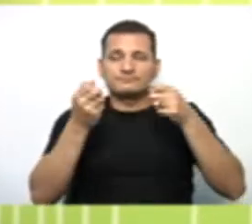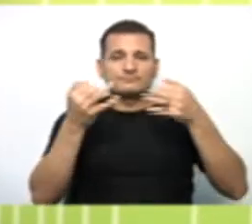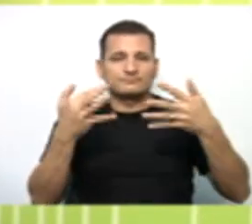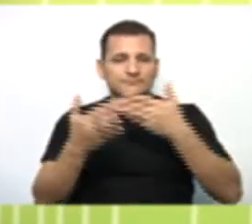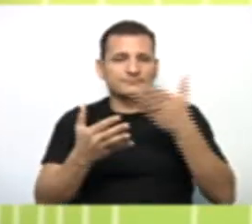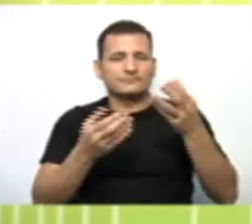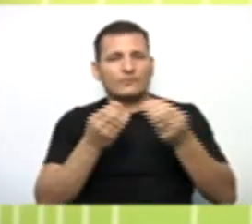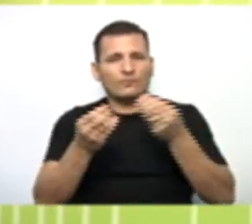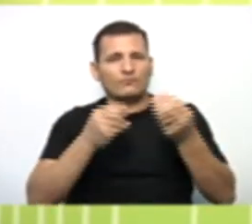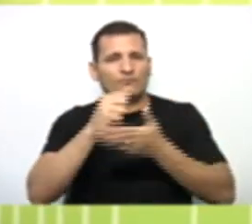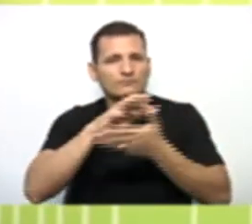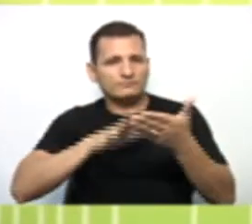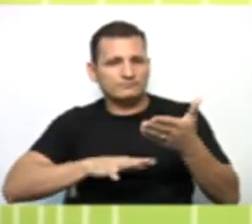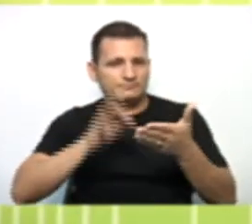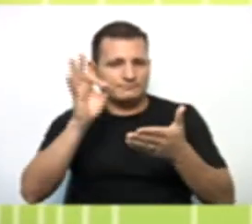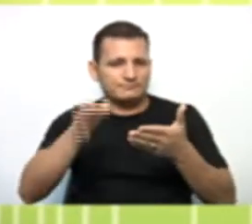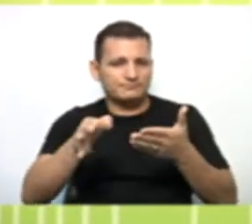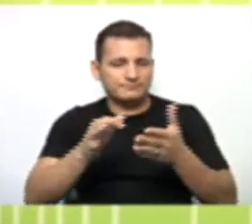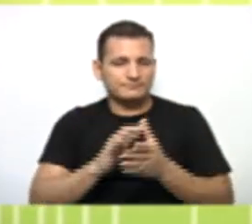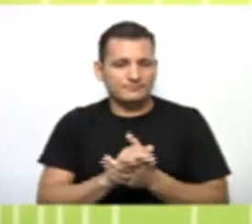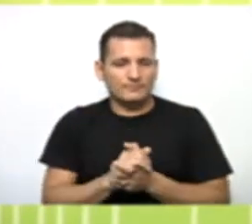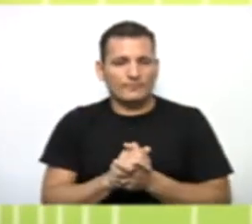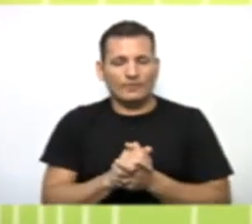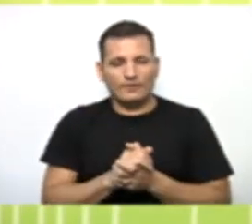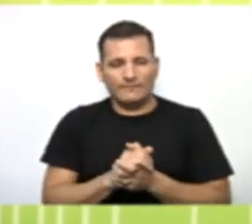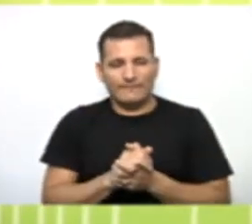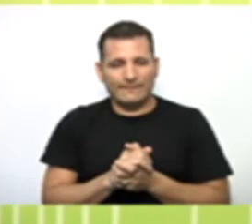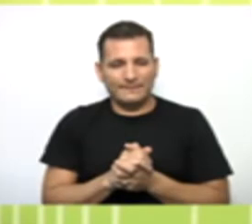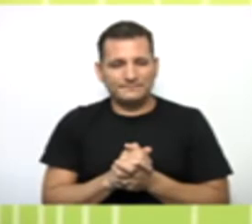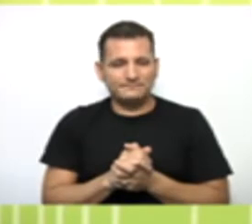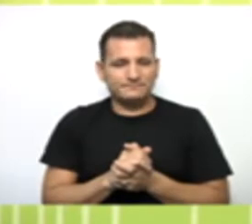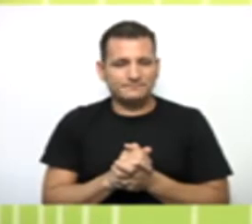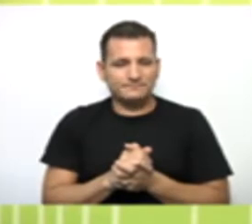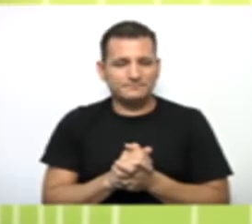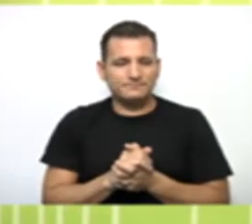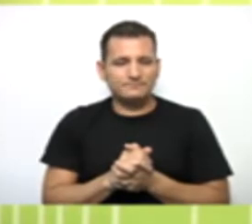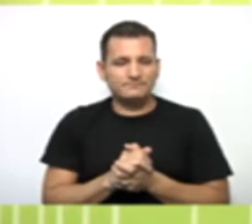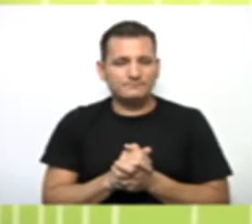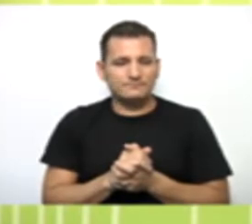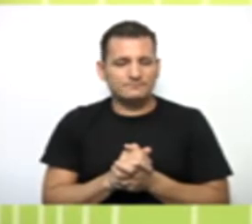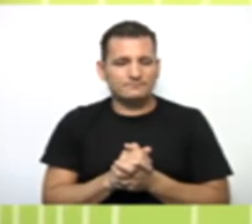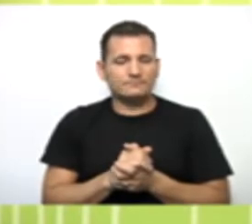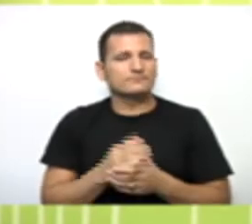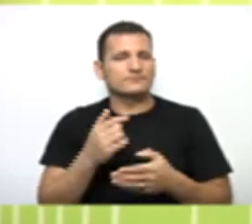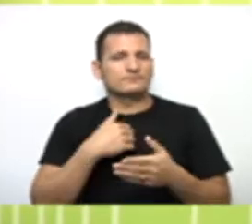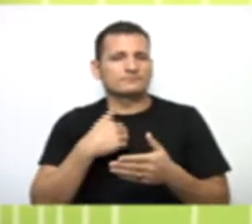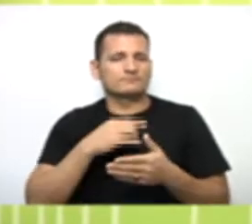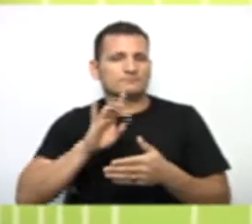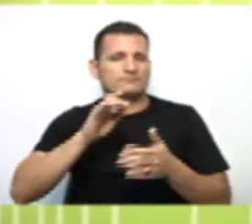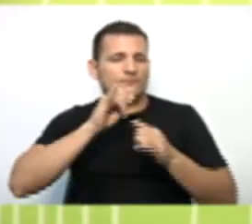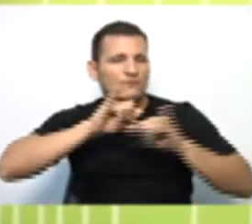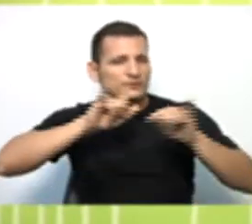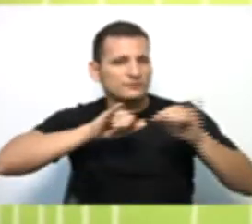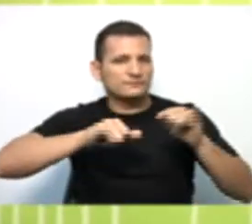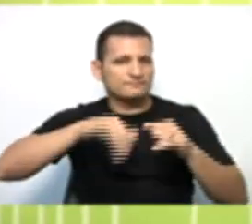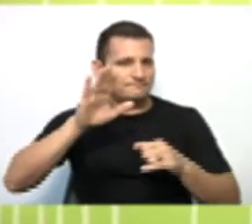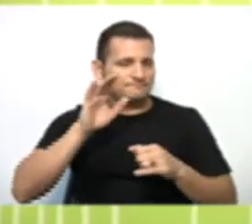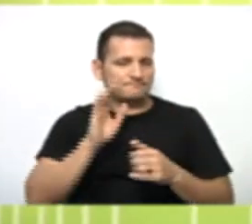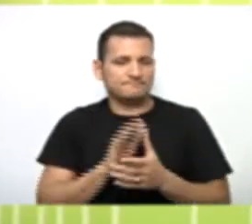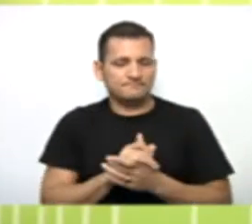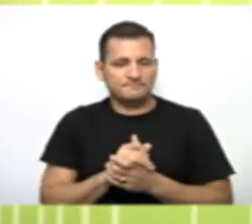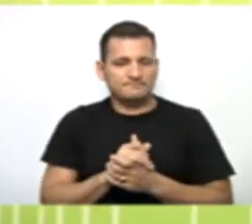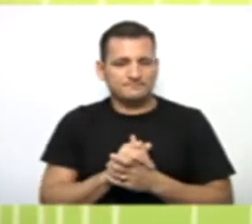essa atividade, tá certo? Deixa eu ser um pouco assim, mais informativo. Olha